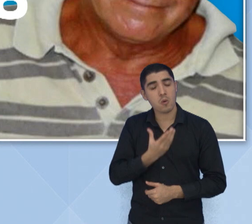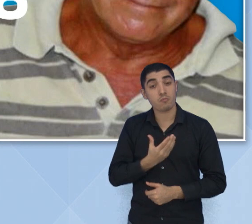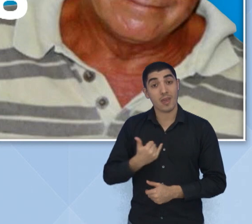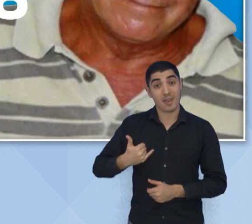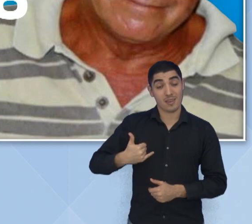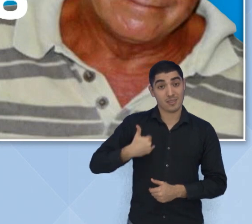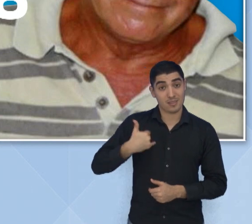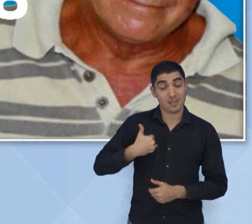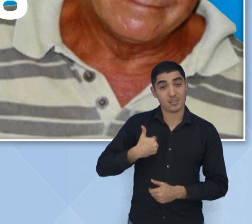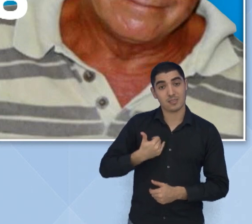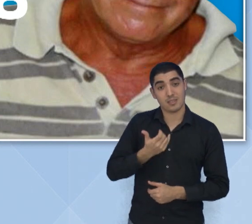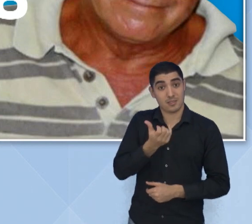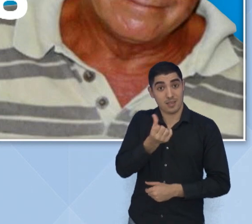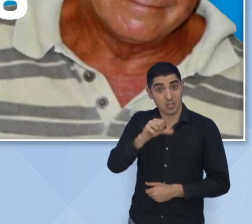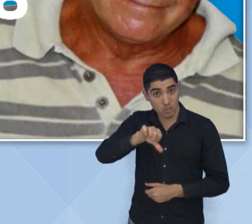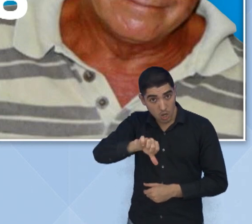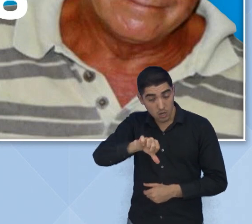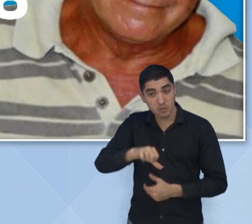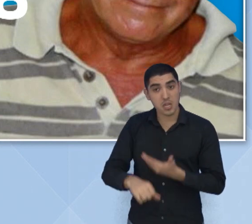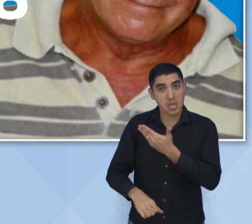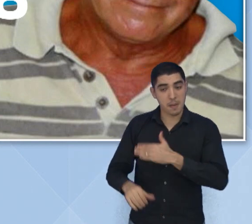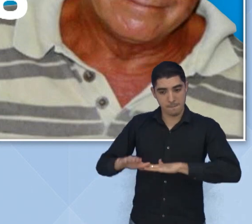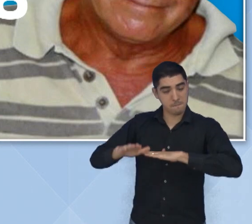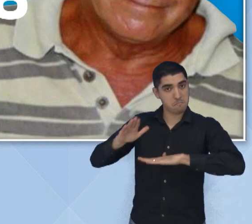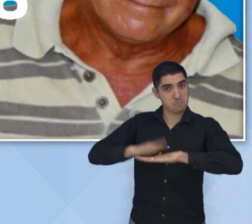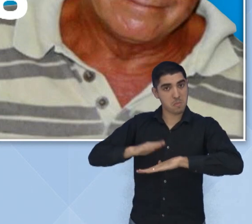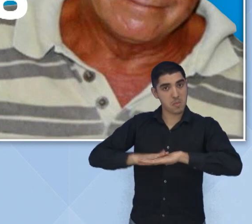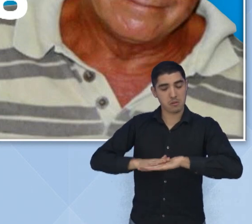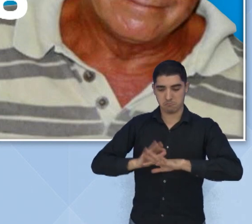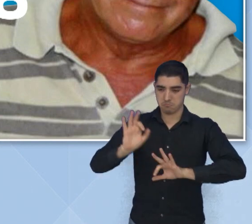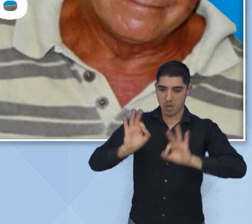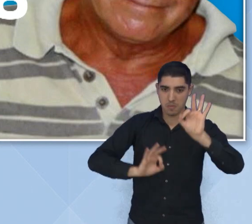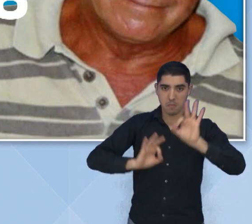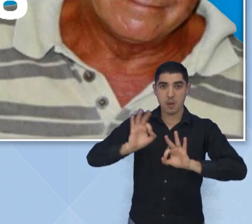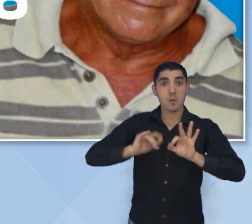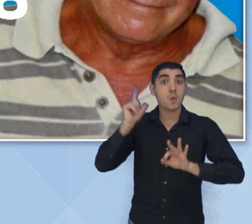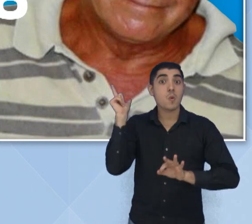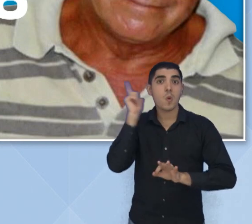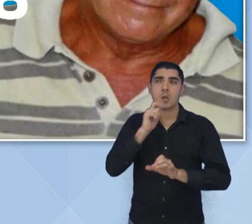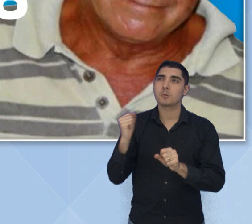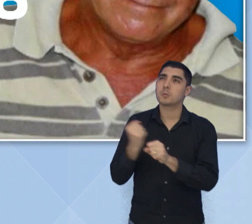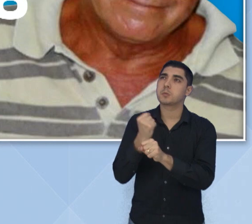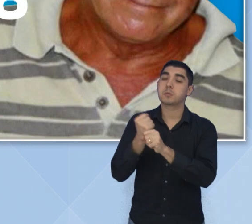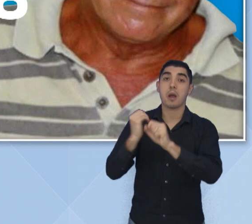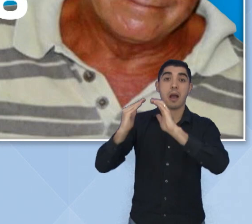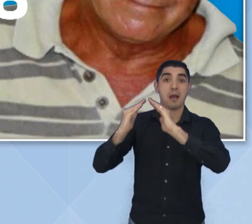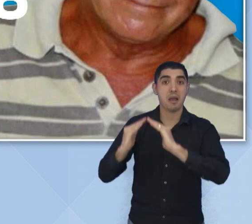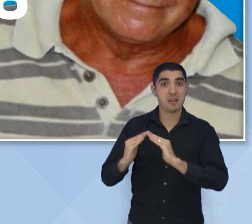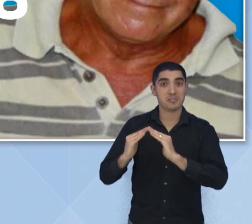69 anos, com suas próprias mãos, construiu sua tão sonhada casa.